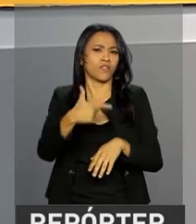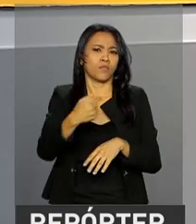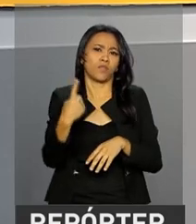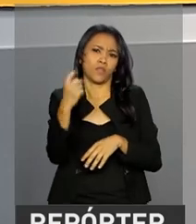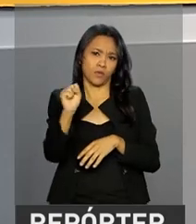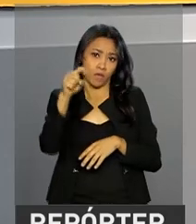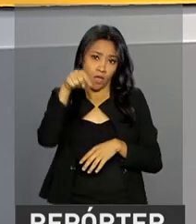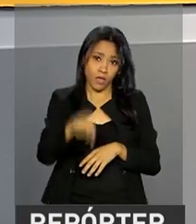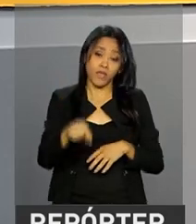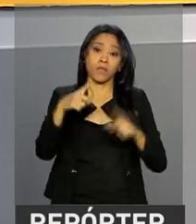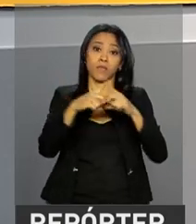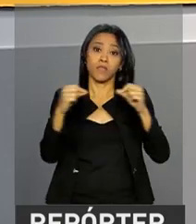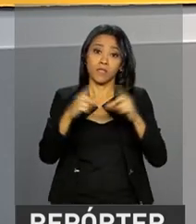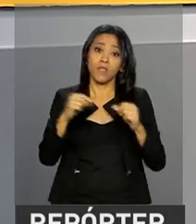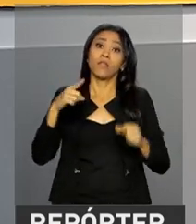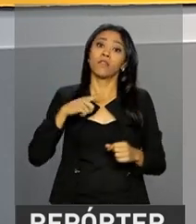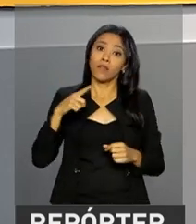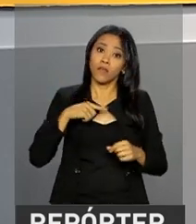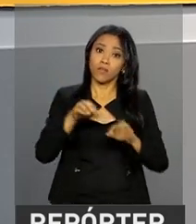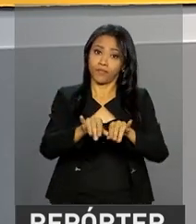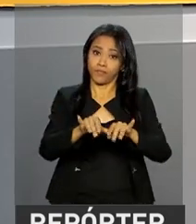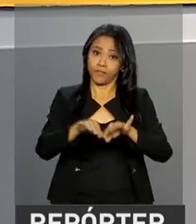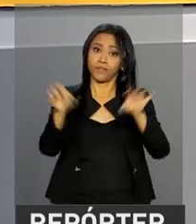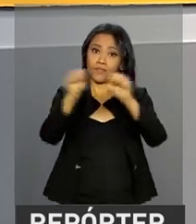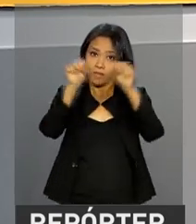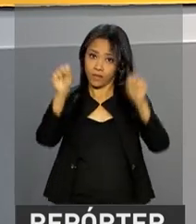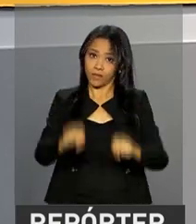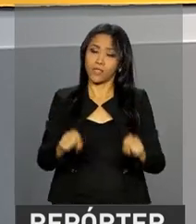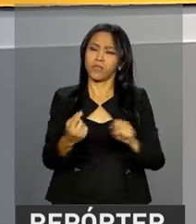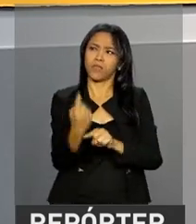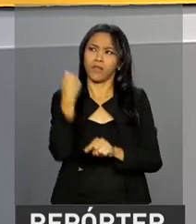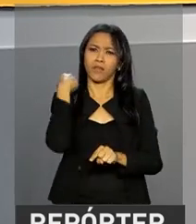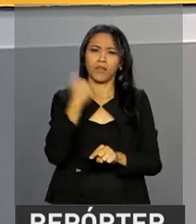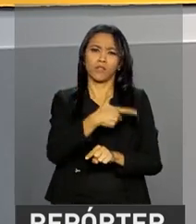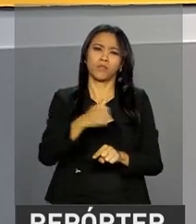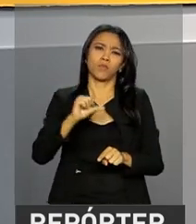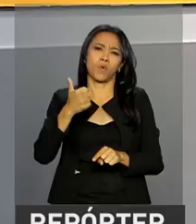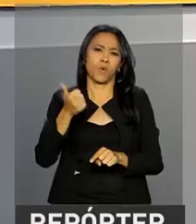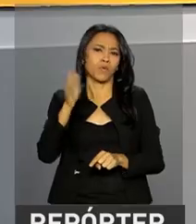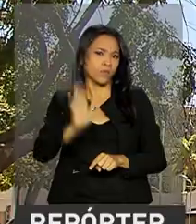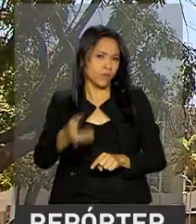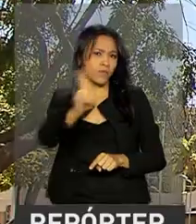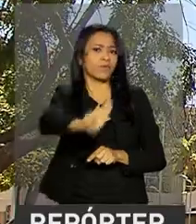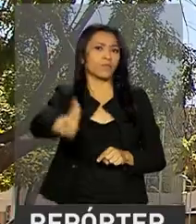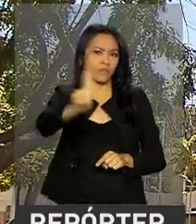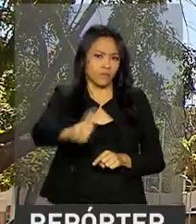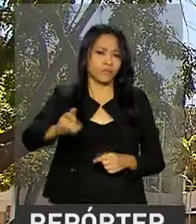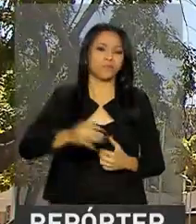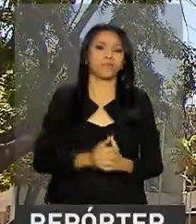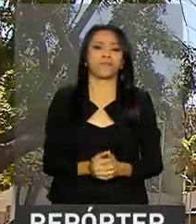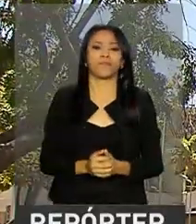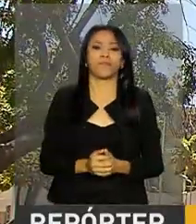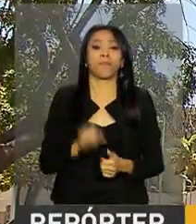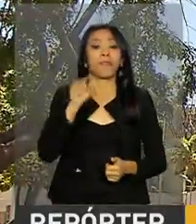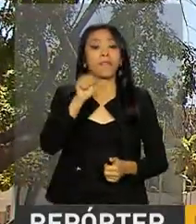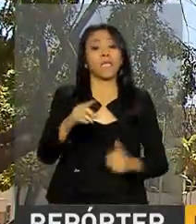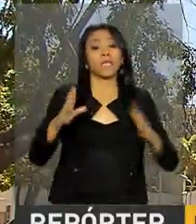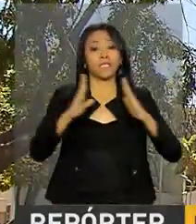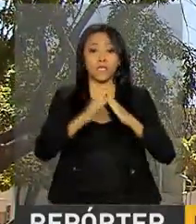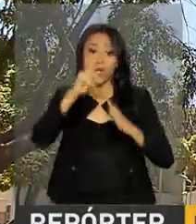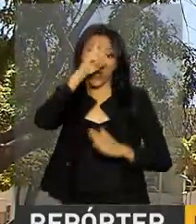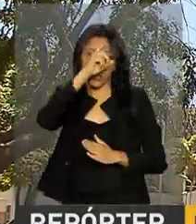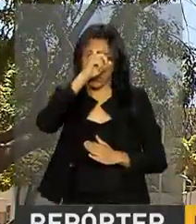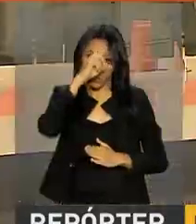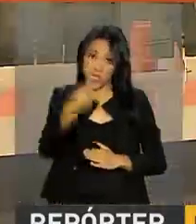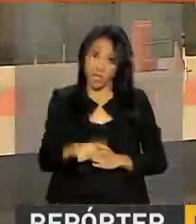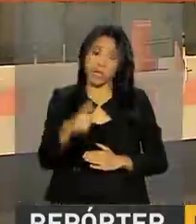Federal, um sistema digital para atendimento já é usado desde 2011. No Hospital de Base de